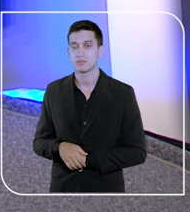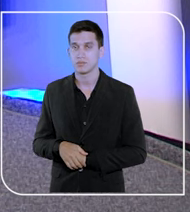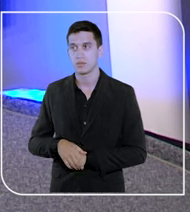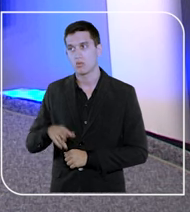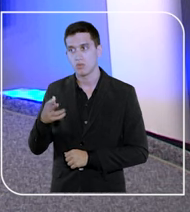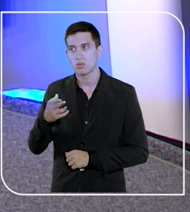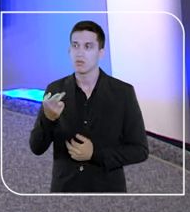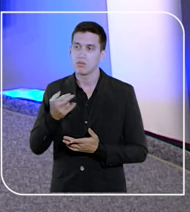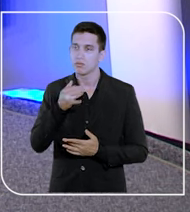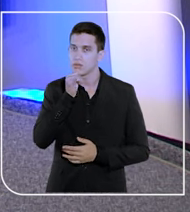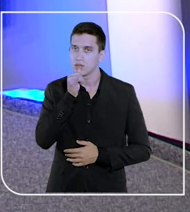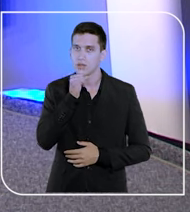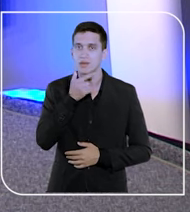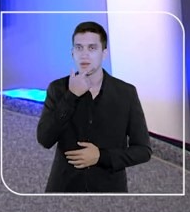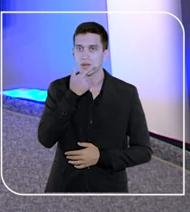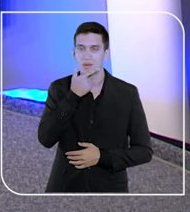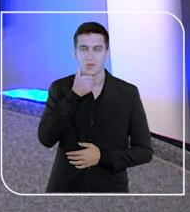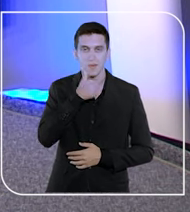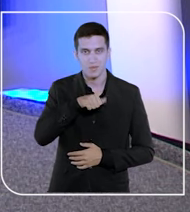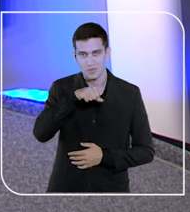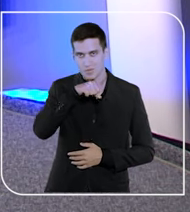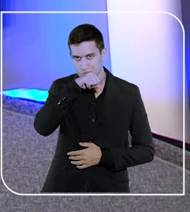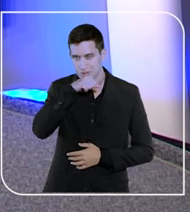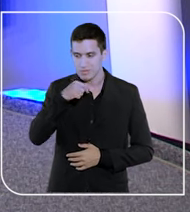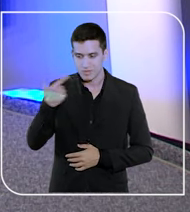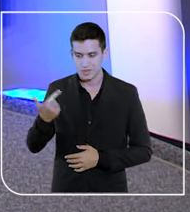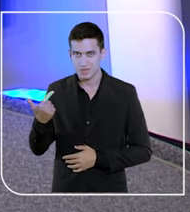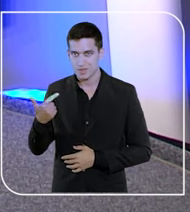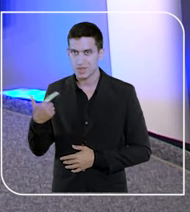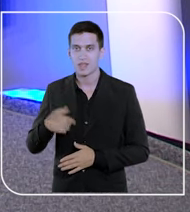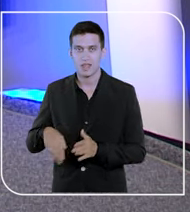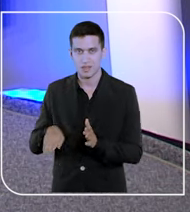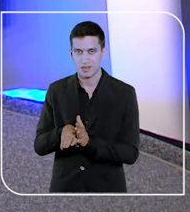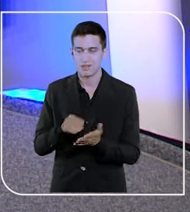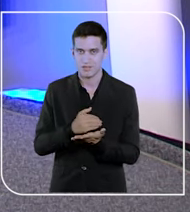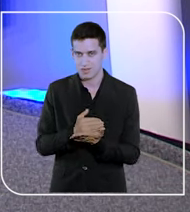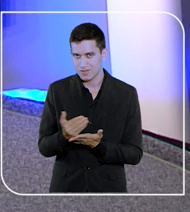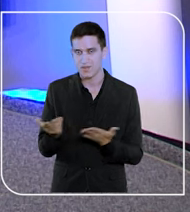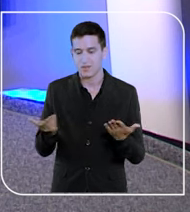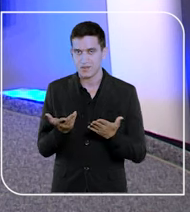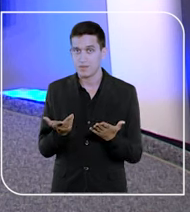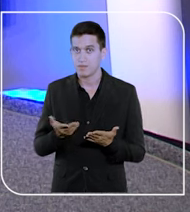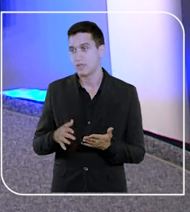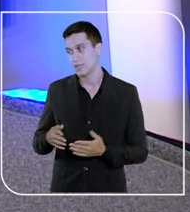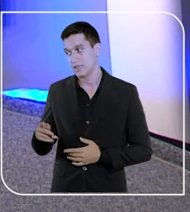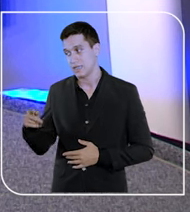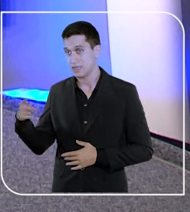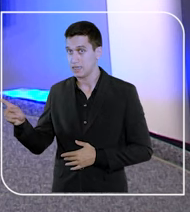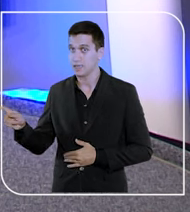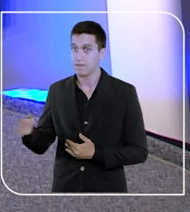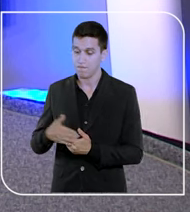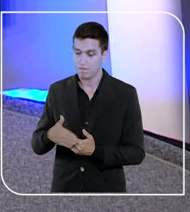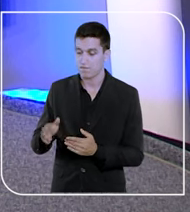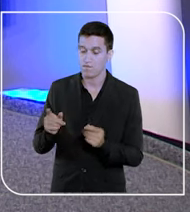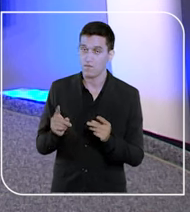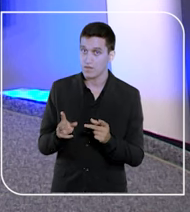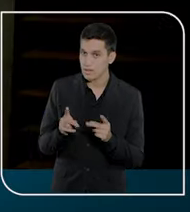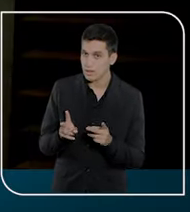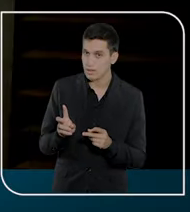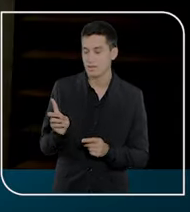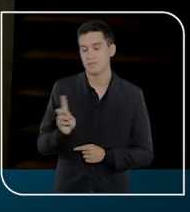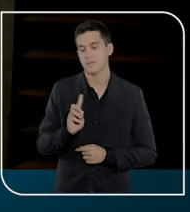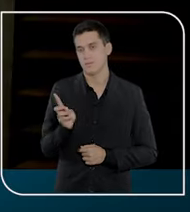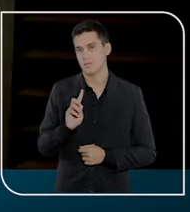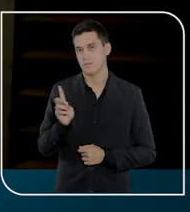que entrou de gaiata, né? na história. Mas a parte dela não vai ser utilizada para pagamento, porque